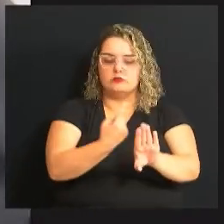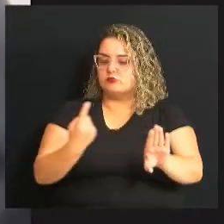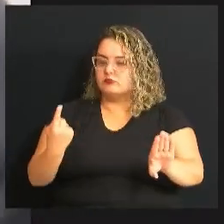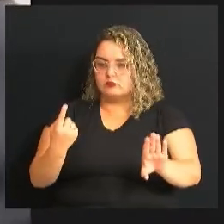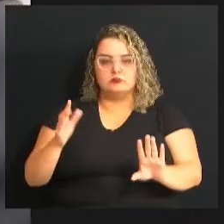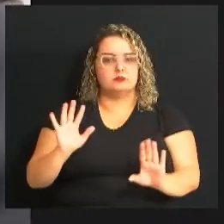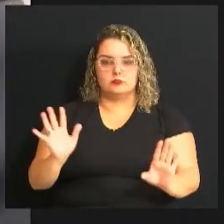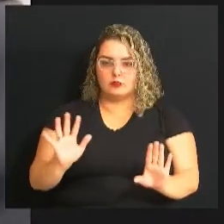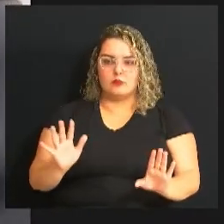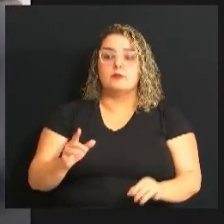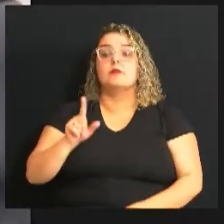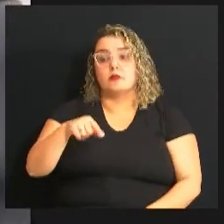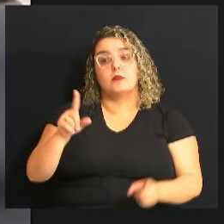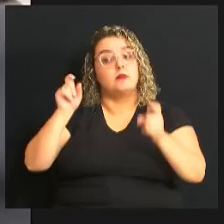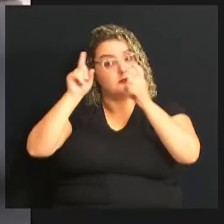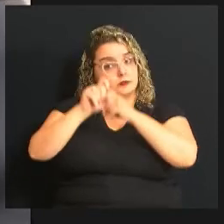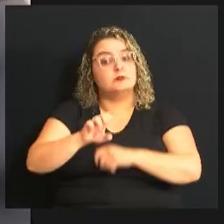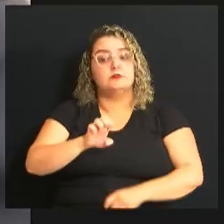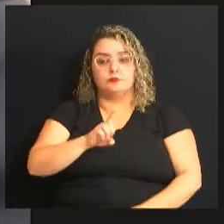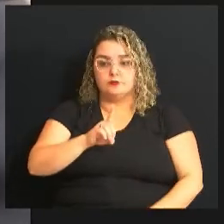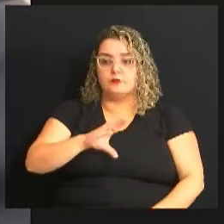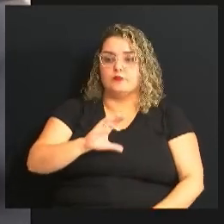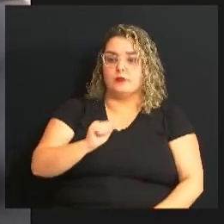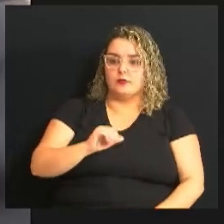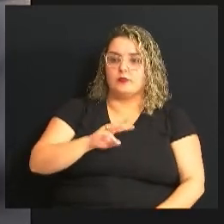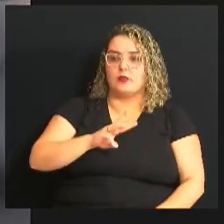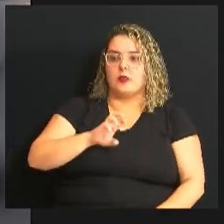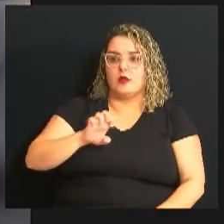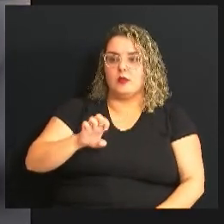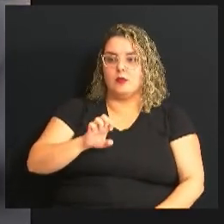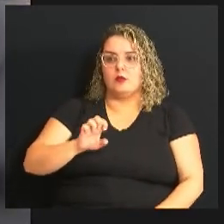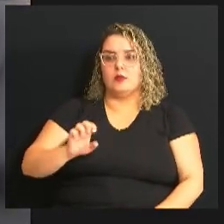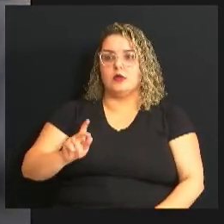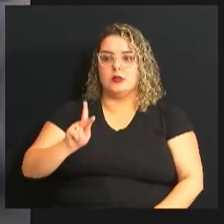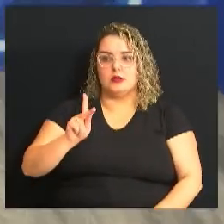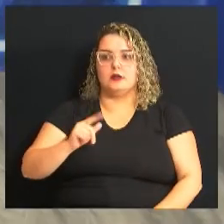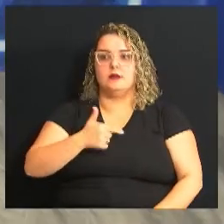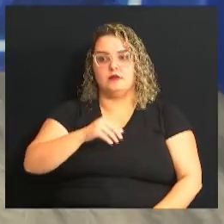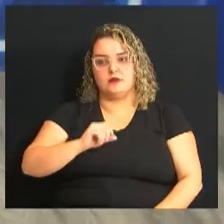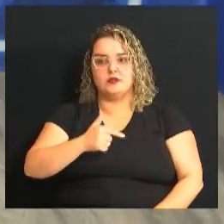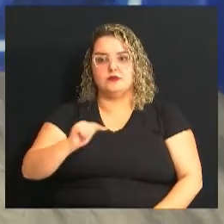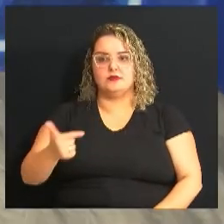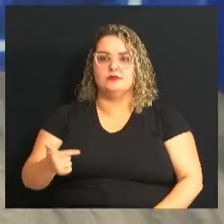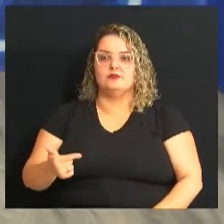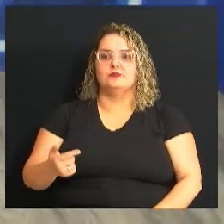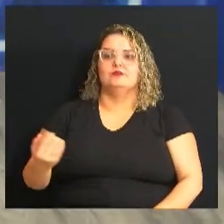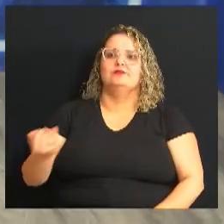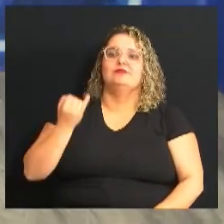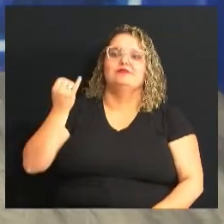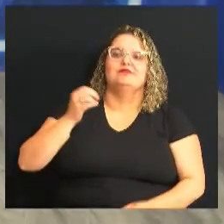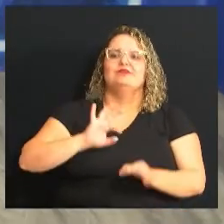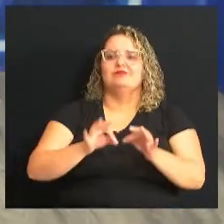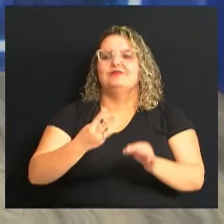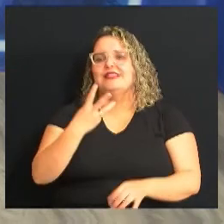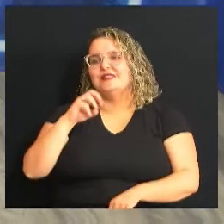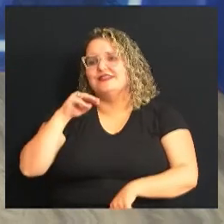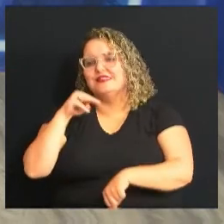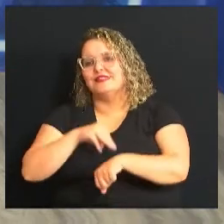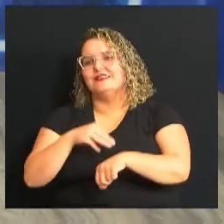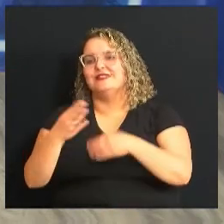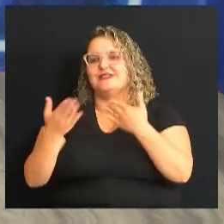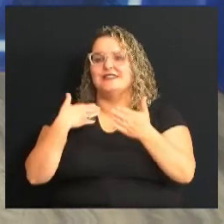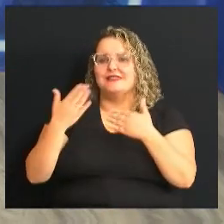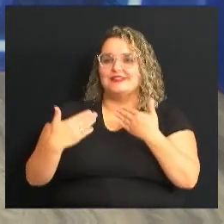um dos desafios do Educa Week 2022. Assunto importantíssimo que eu queria mais uns 30 minutos para ficar conversando